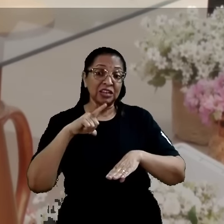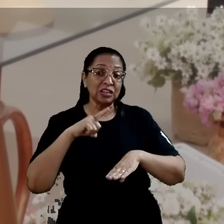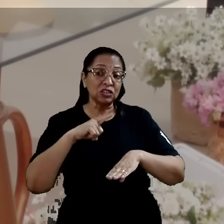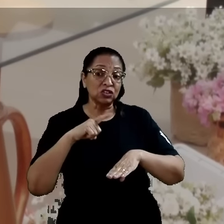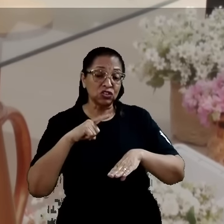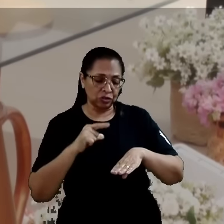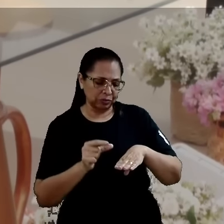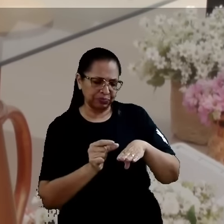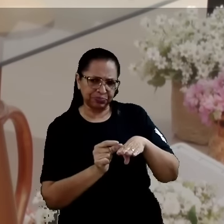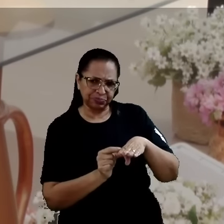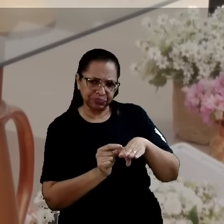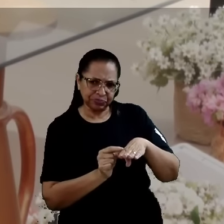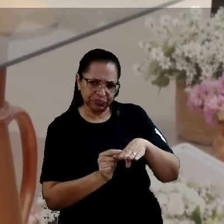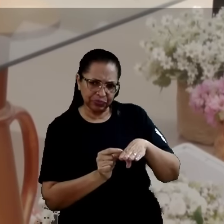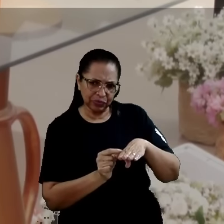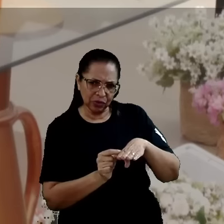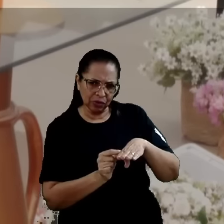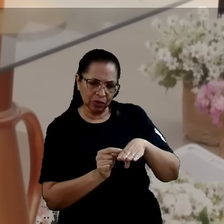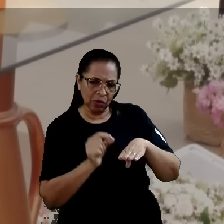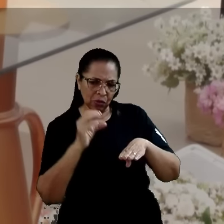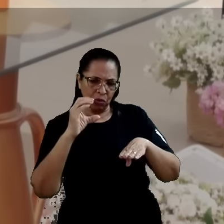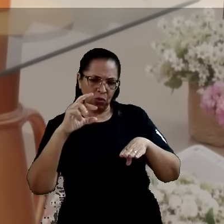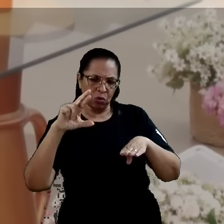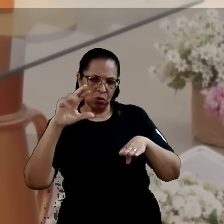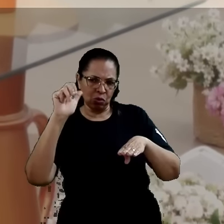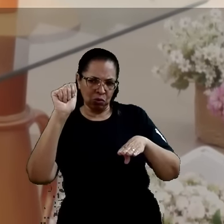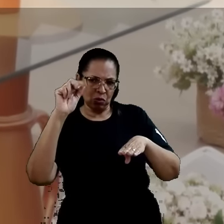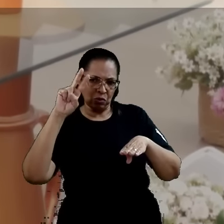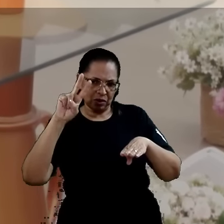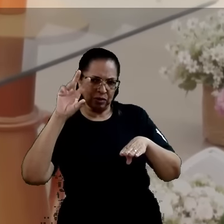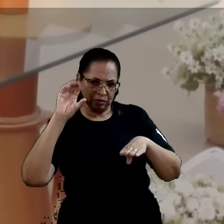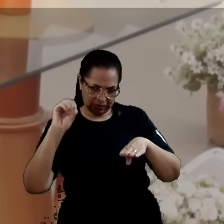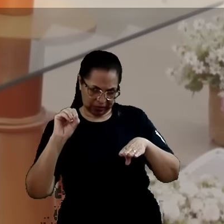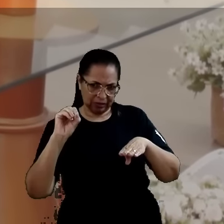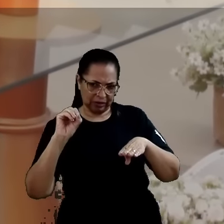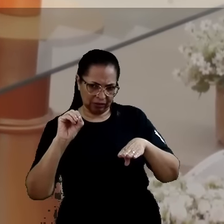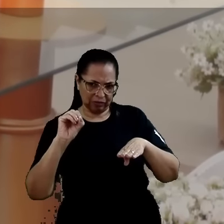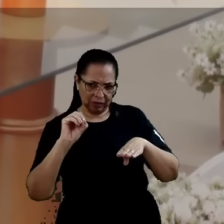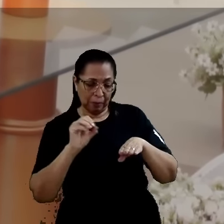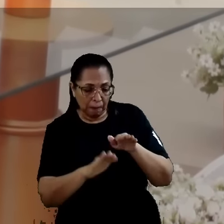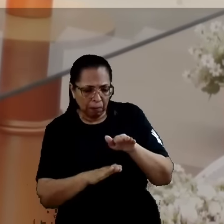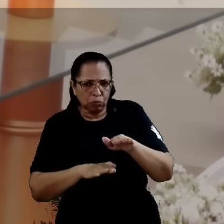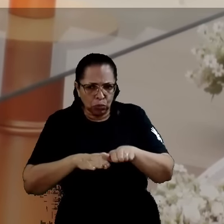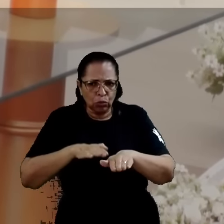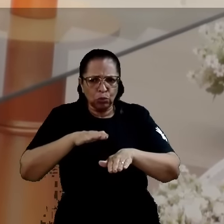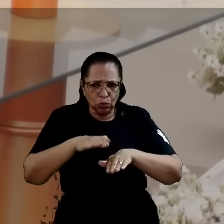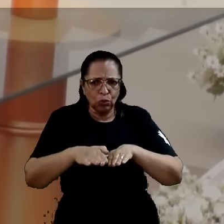terras em lugares não asfaltados obviamente e eles não podiam